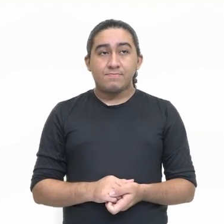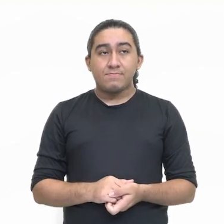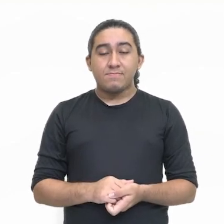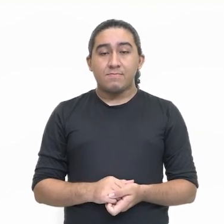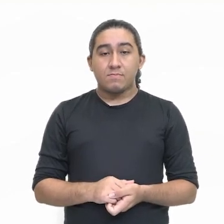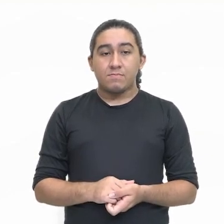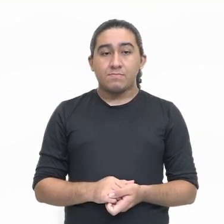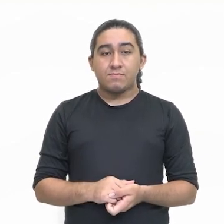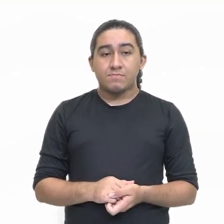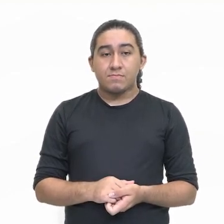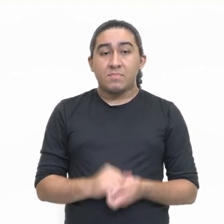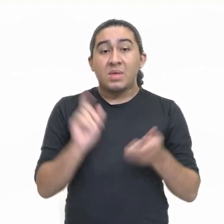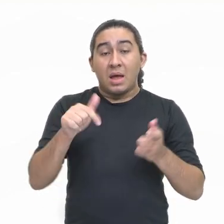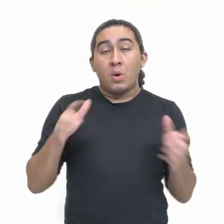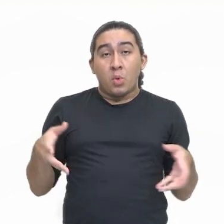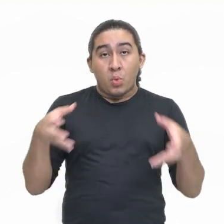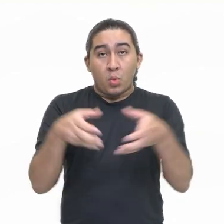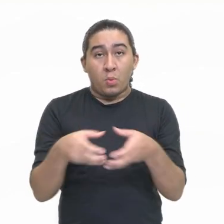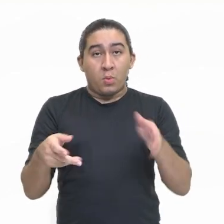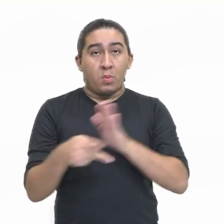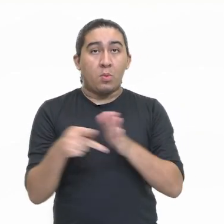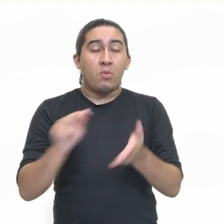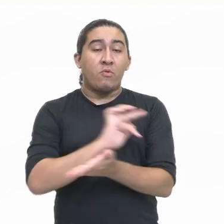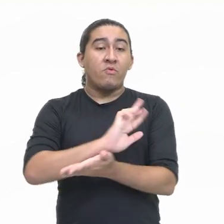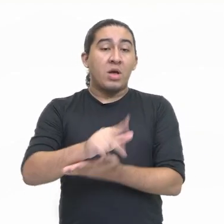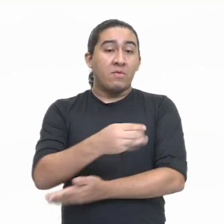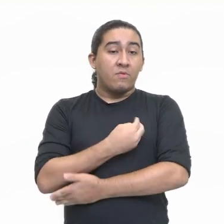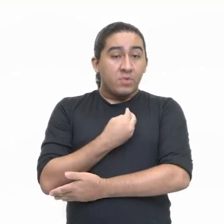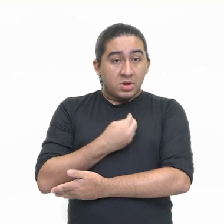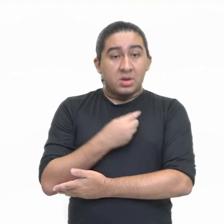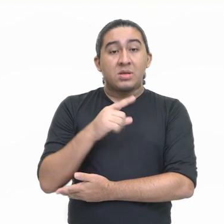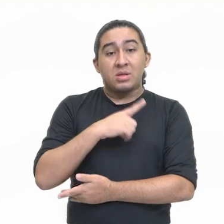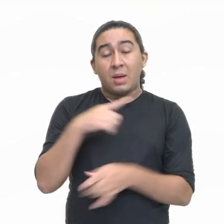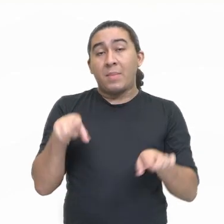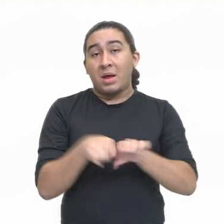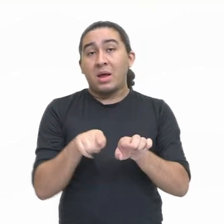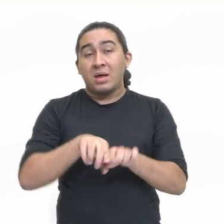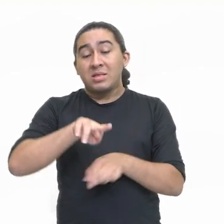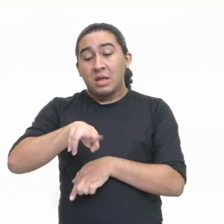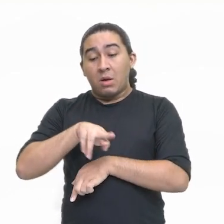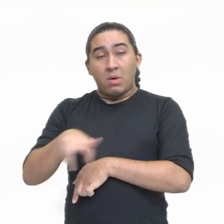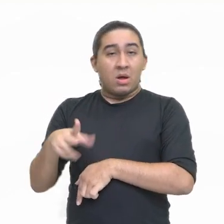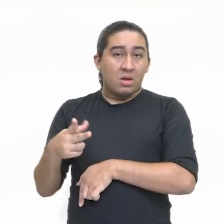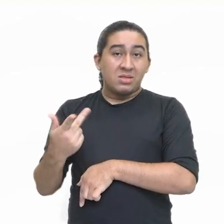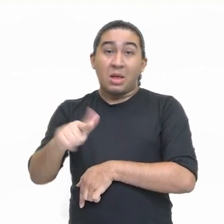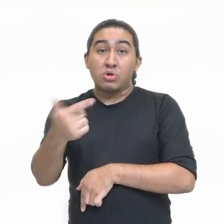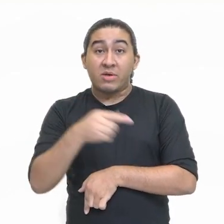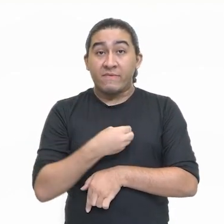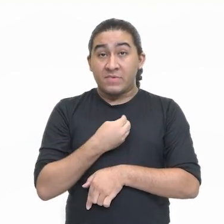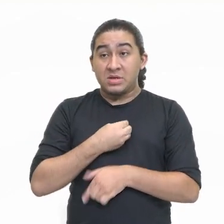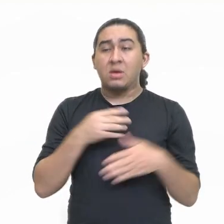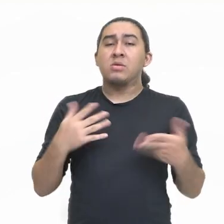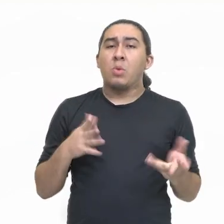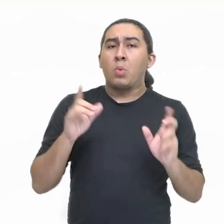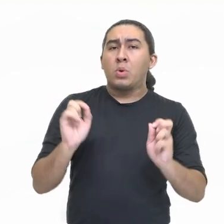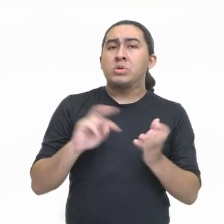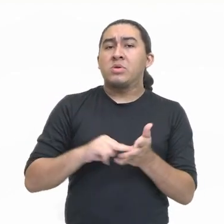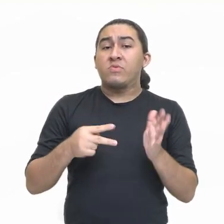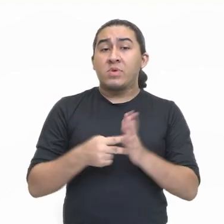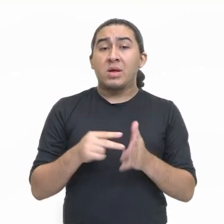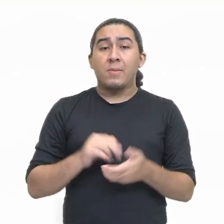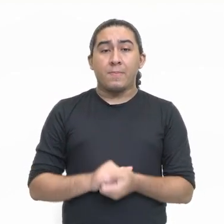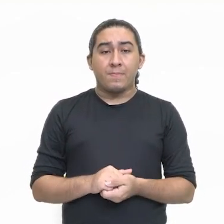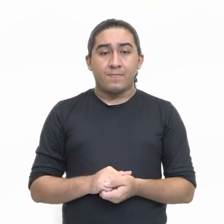ó conjunto de seres vivos e não vivos o que que eu quero dizer aqui